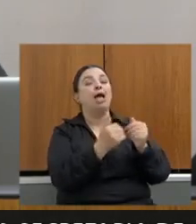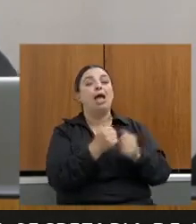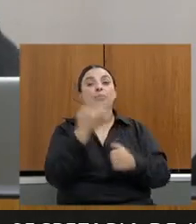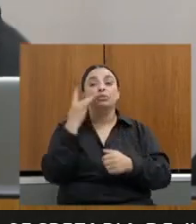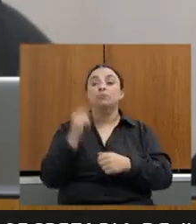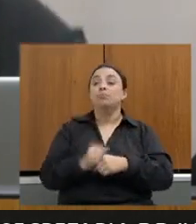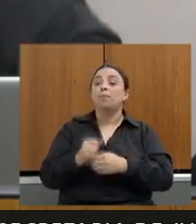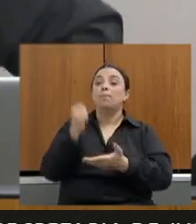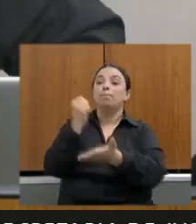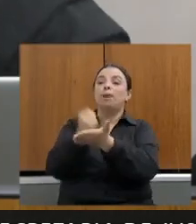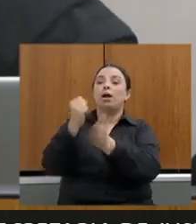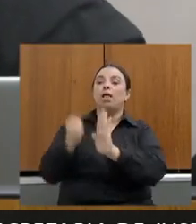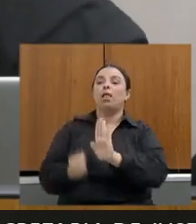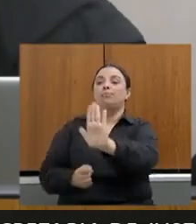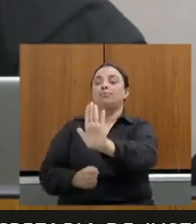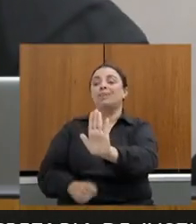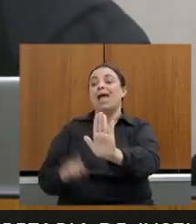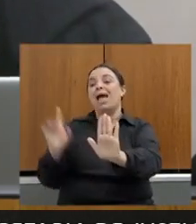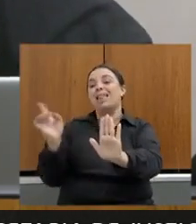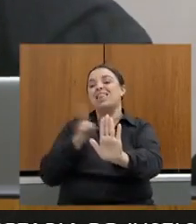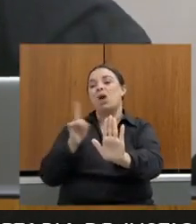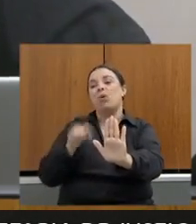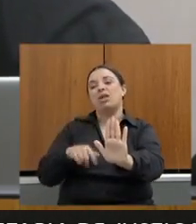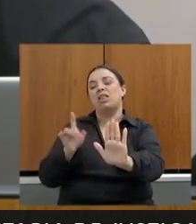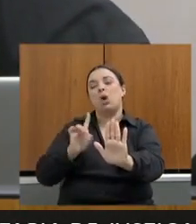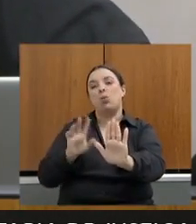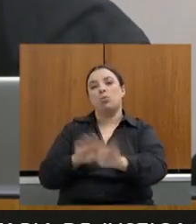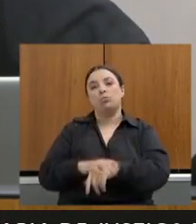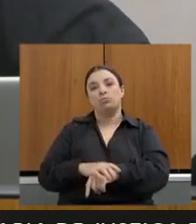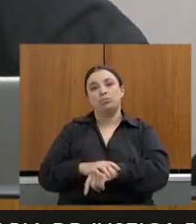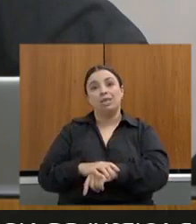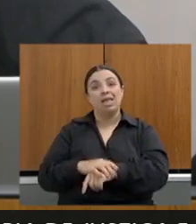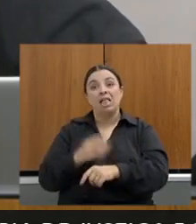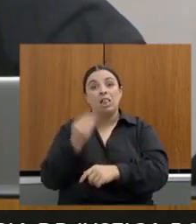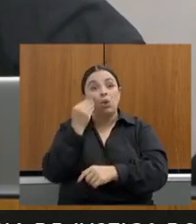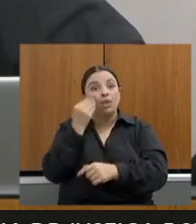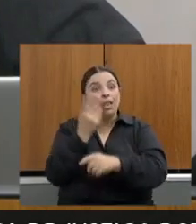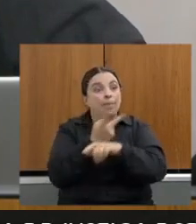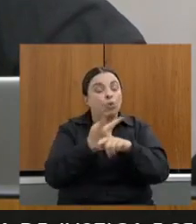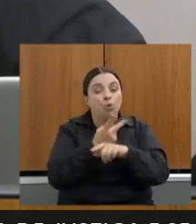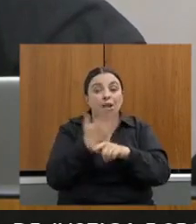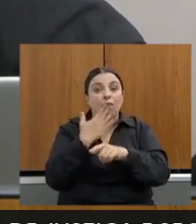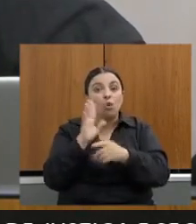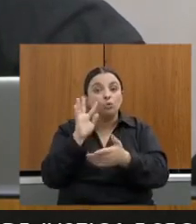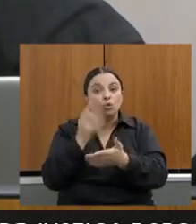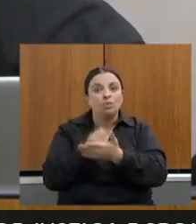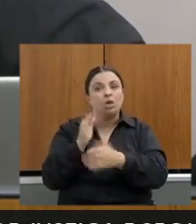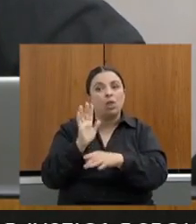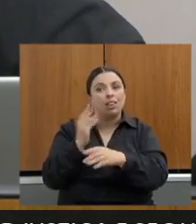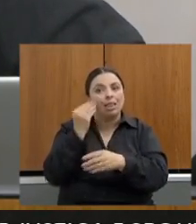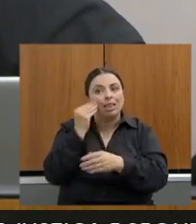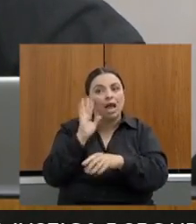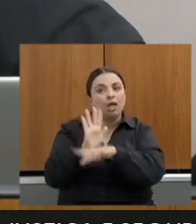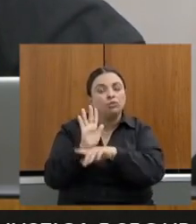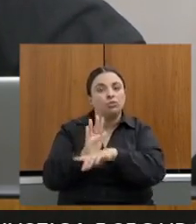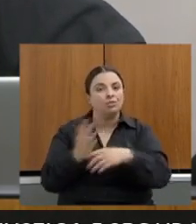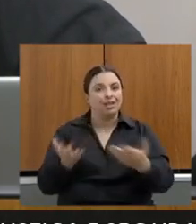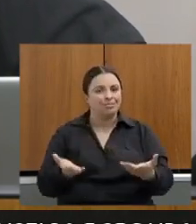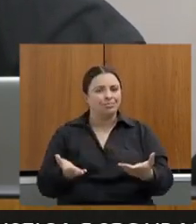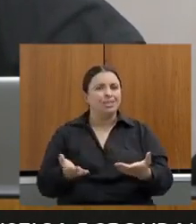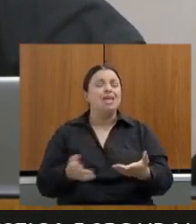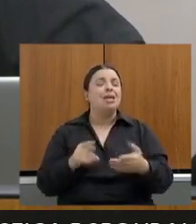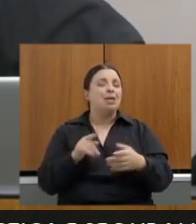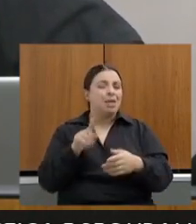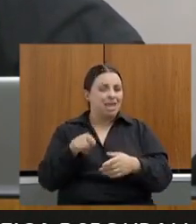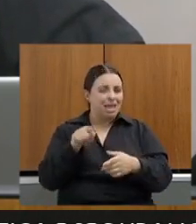e falar não é aqui não do que tentar encontrar uma solução E no caso das progressões e promoções dos policiais penais e sua